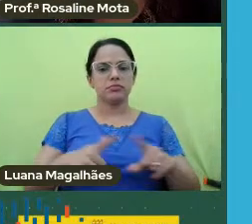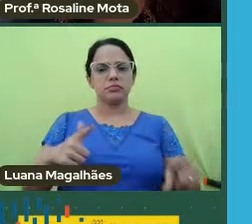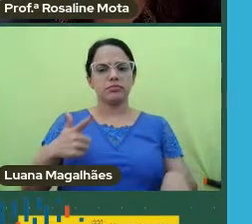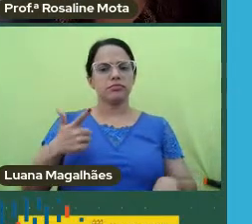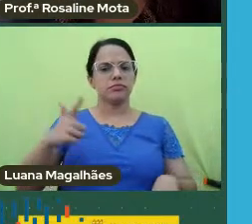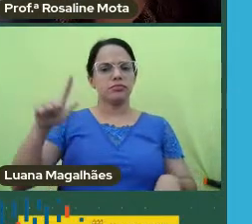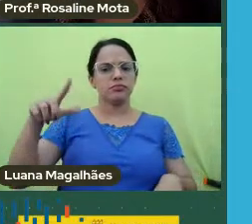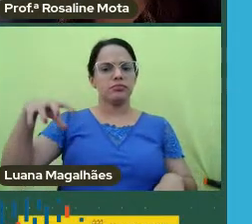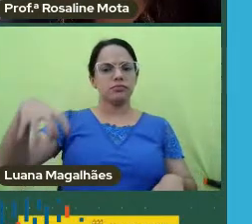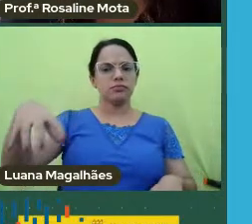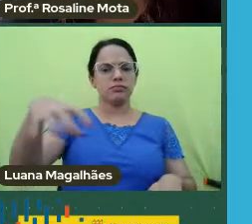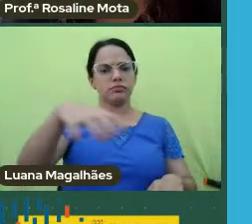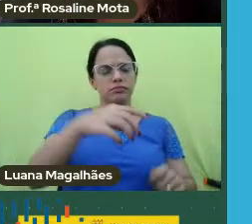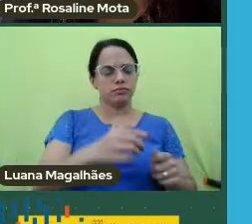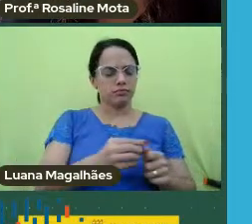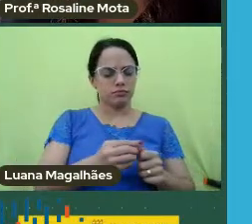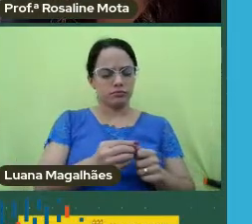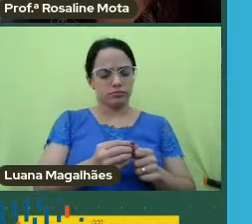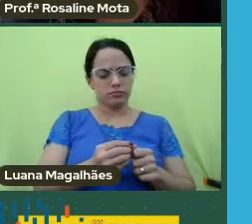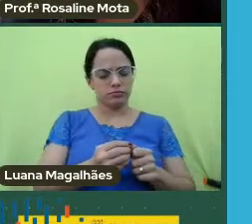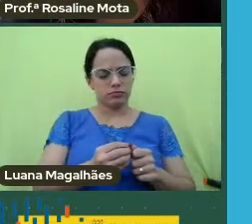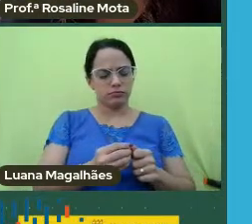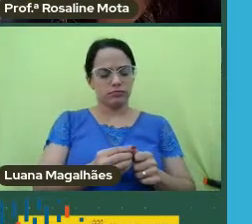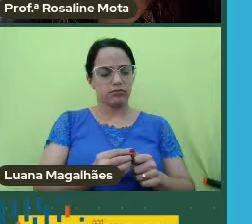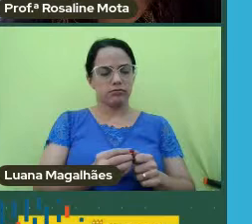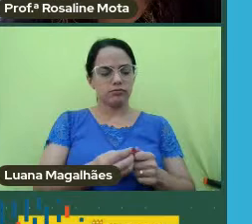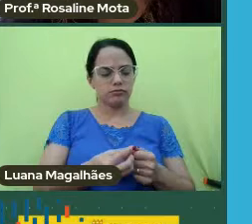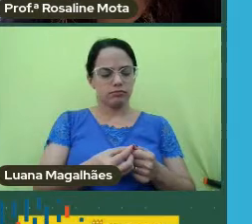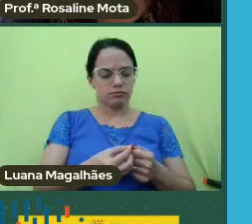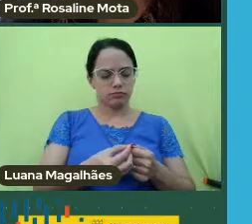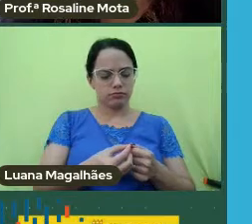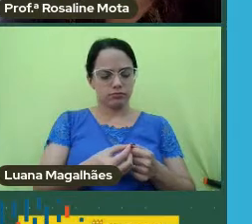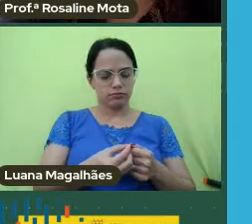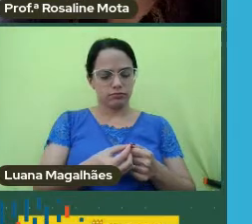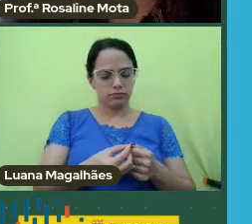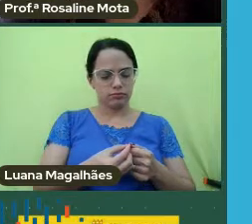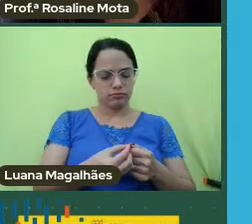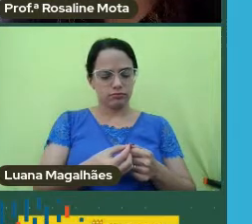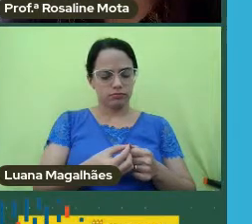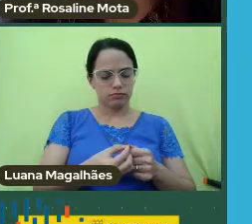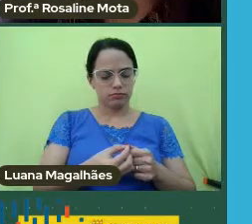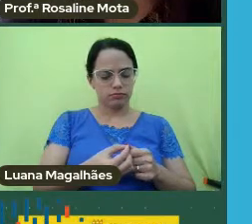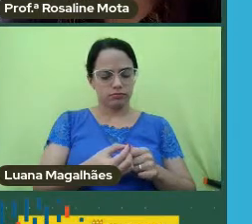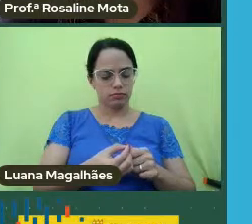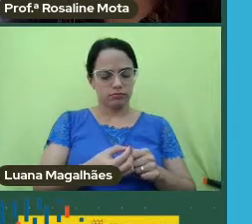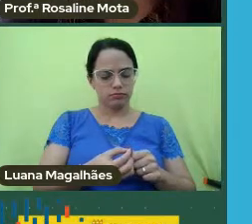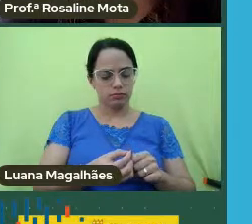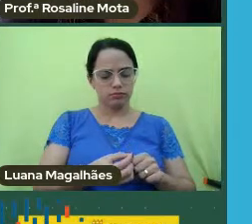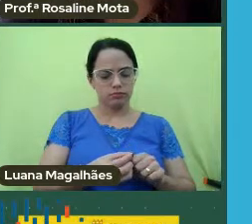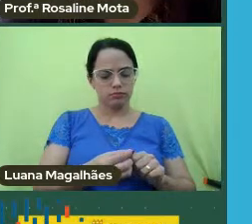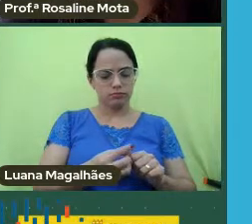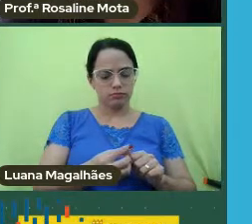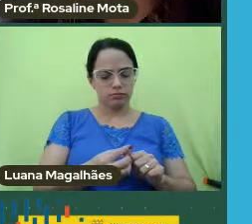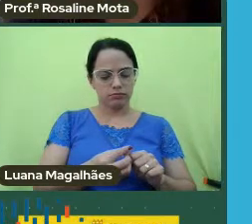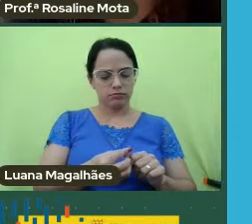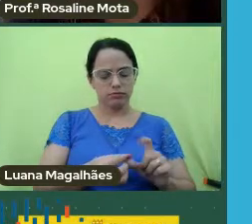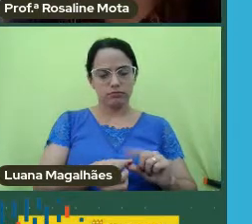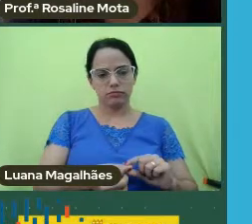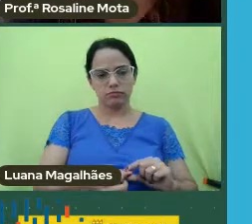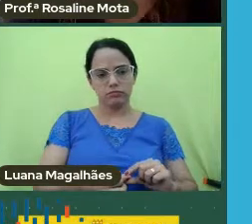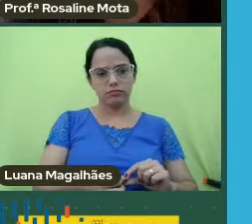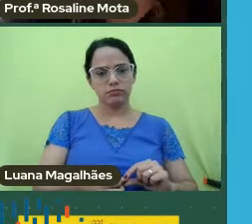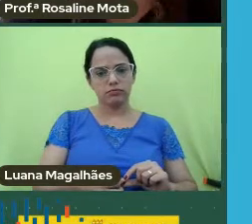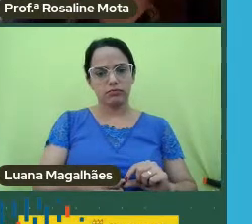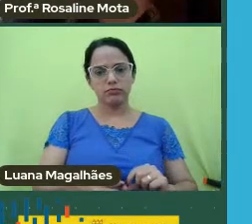instituições de saúde hospitalares, que não estão necessariamente ligadas a essa rede, a gente tem